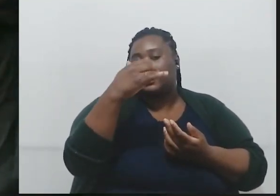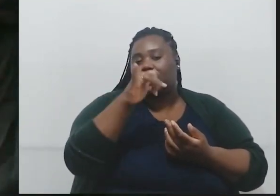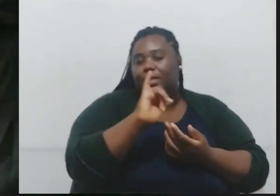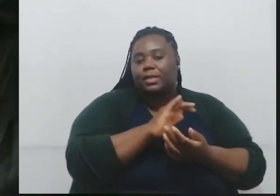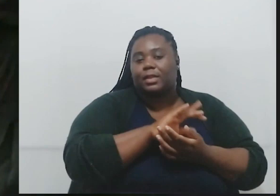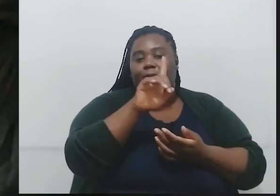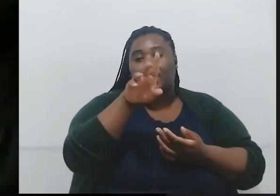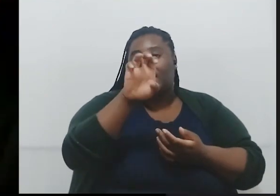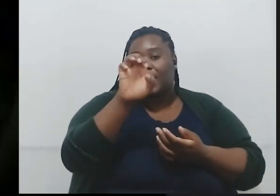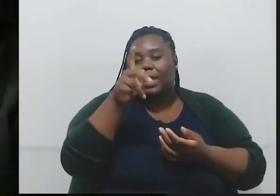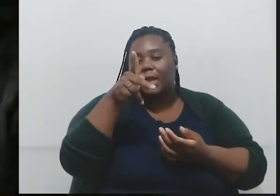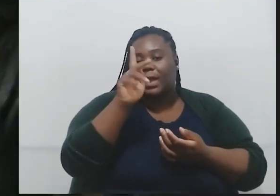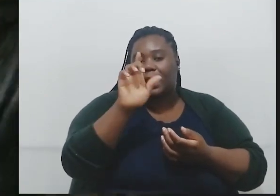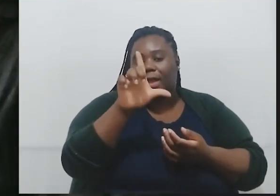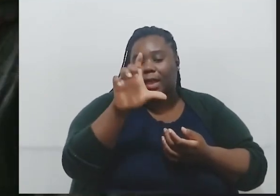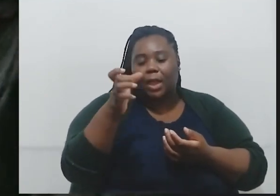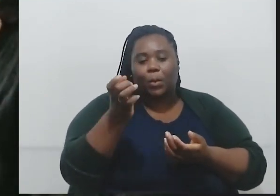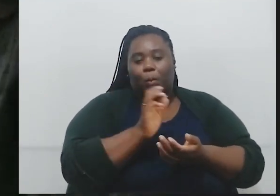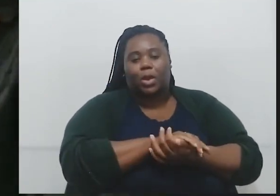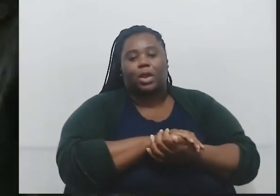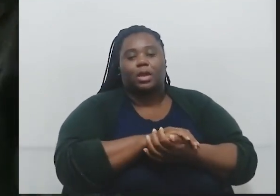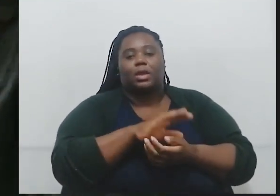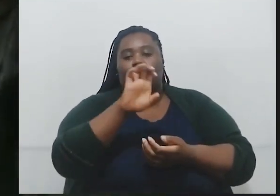o que maravilha,